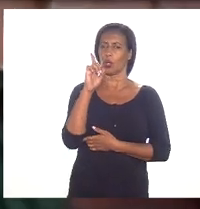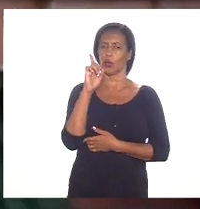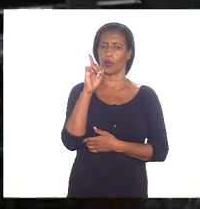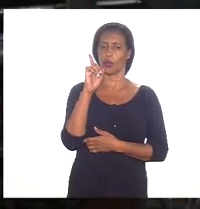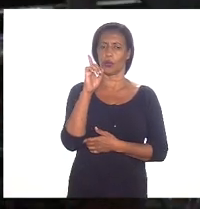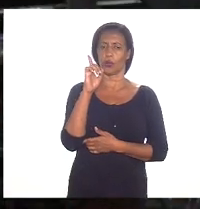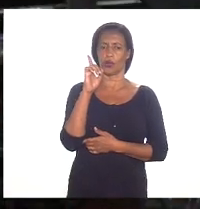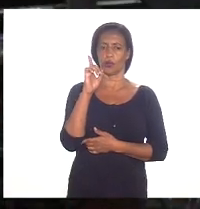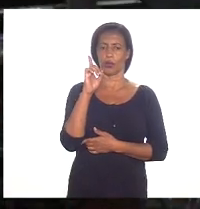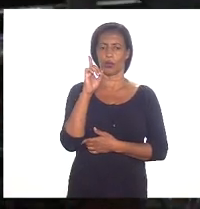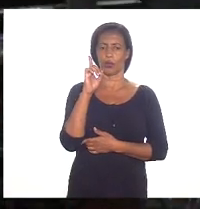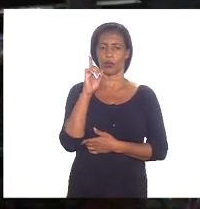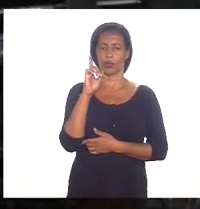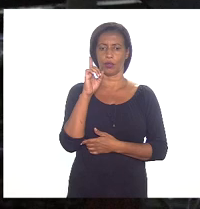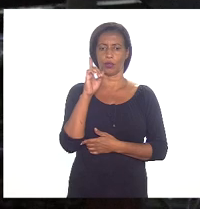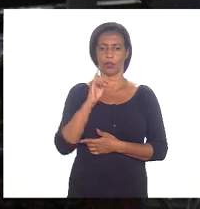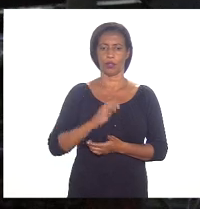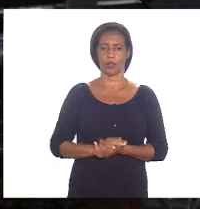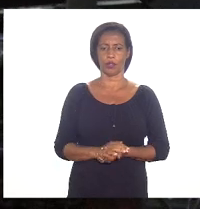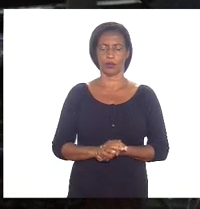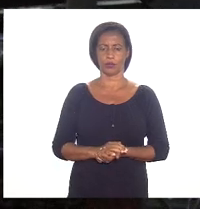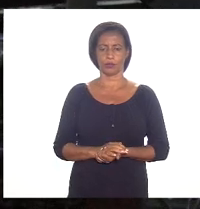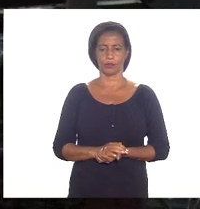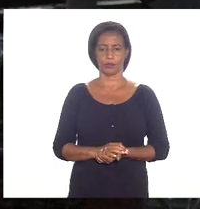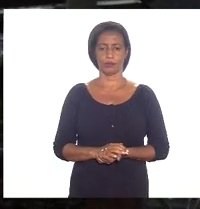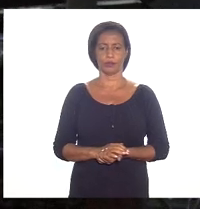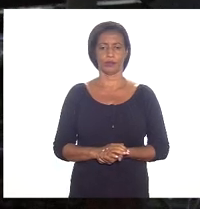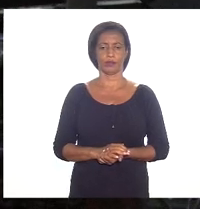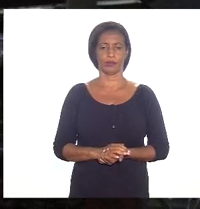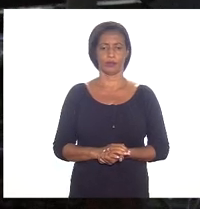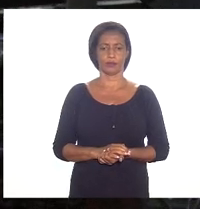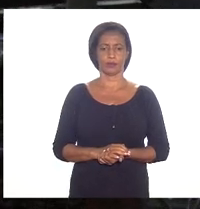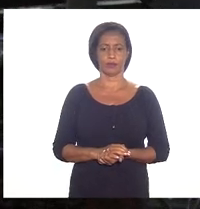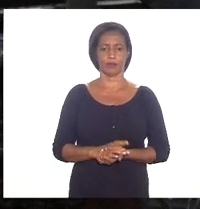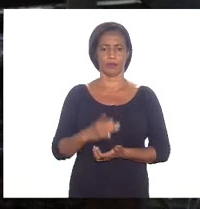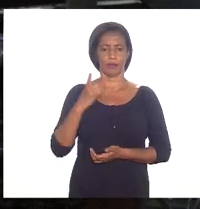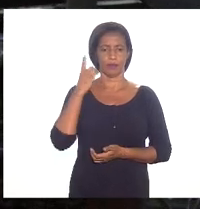Presidência defere pedido de Vossa Excelência. Deputado Márcio. Obrigada.